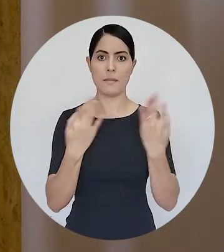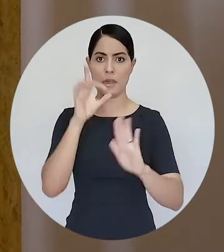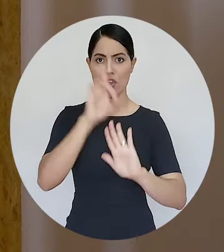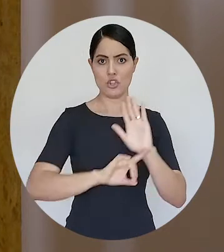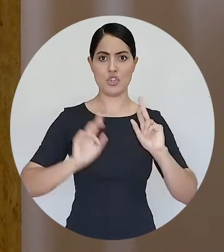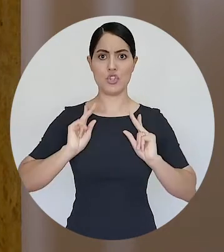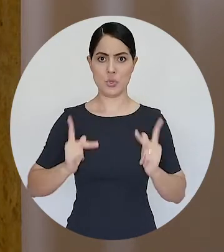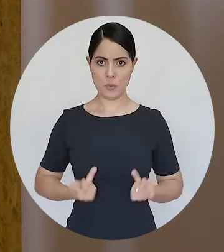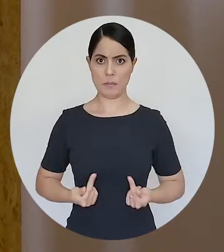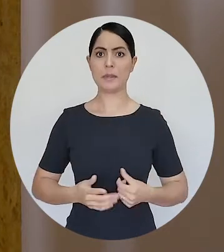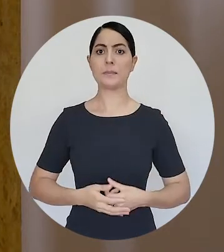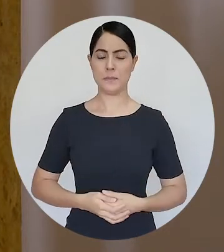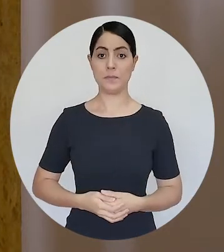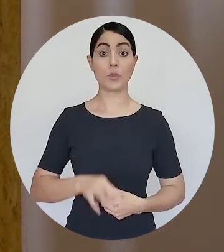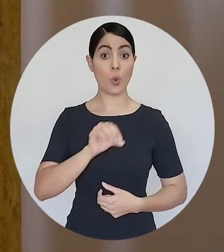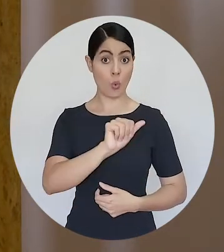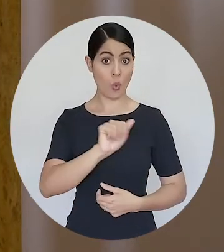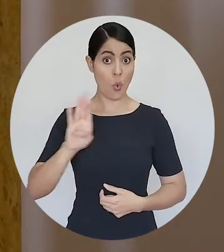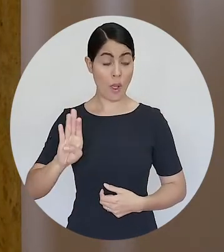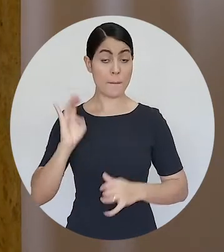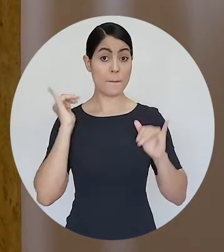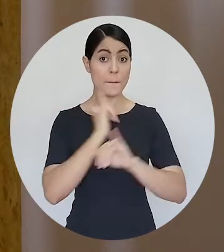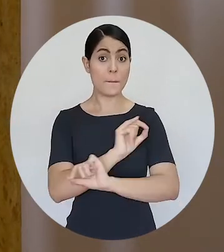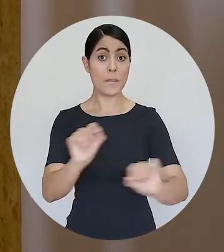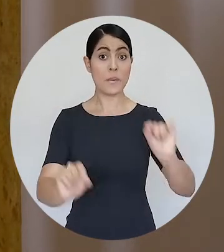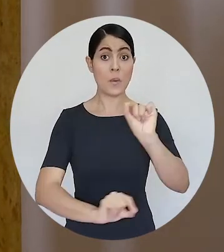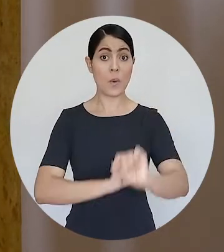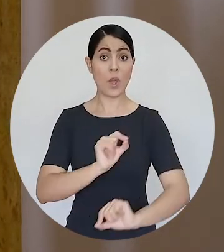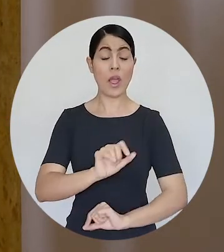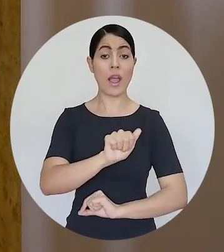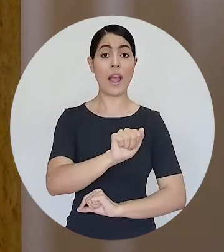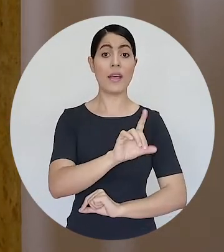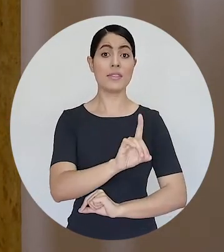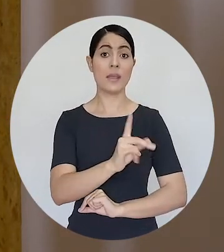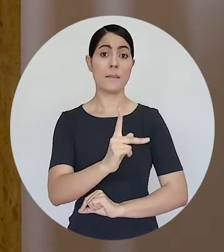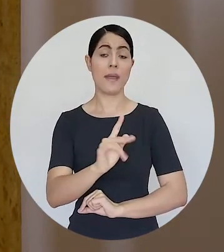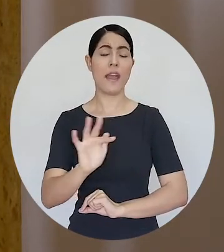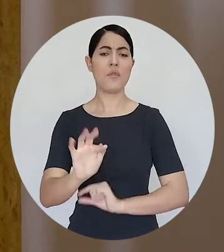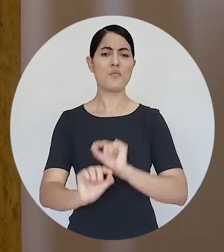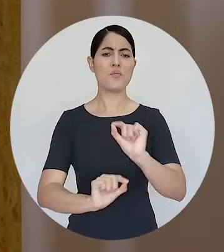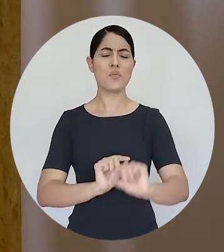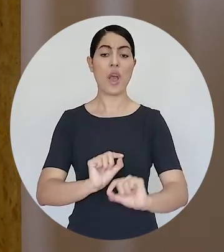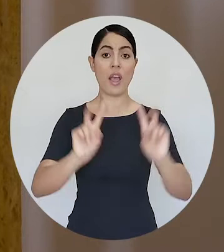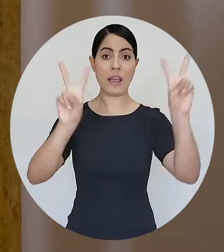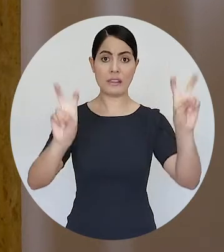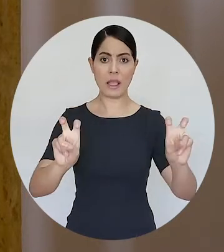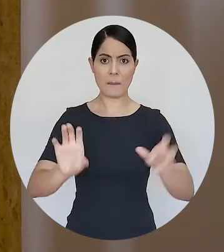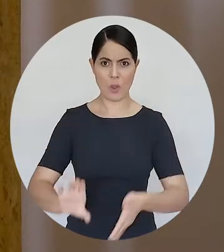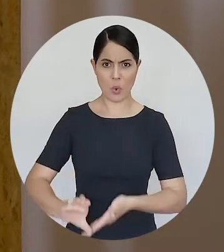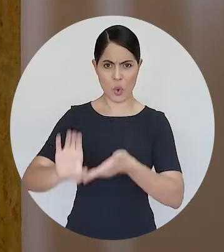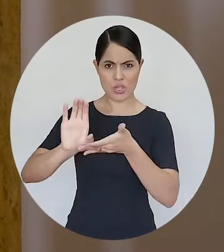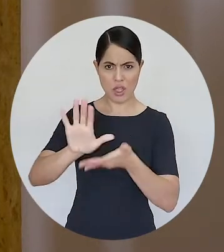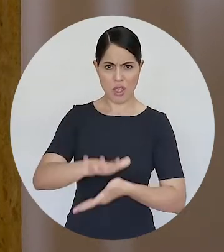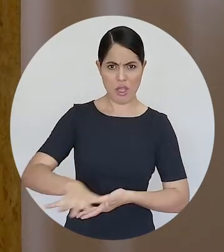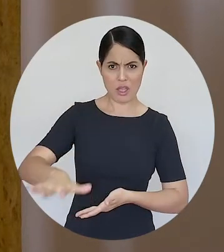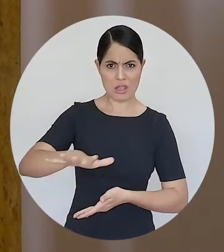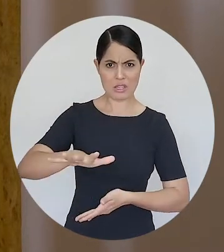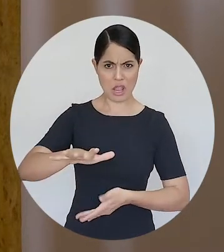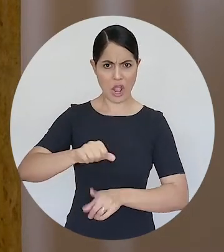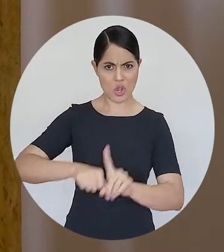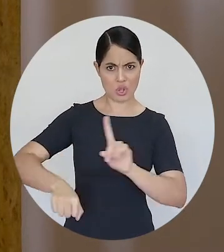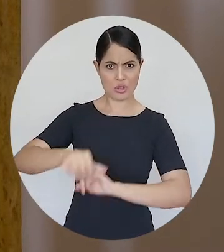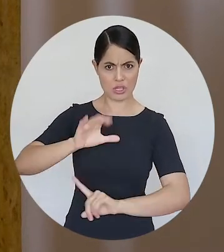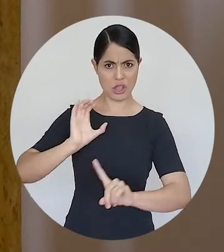Direitos Humanos. A Ordem também decidiu pelo ingresso em ADPF, que destitui todos os conselheiros da